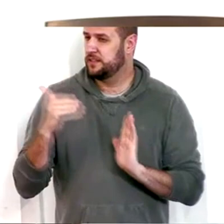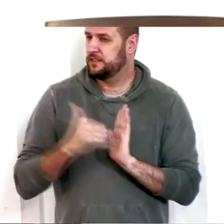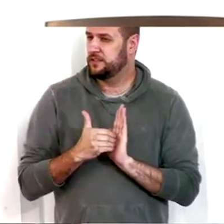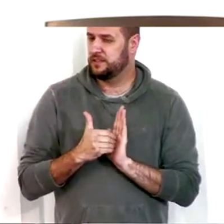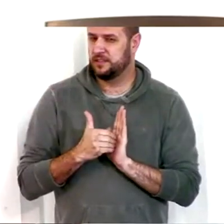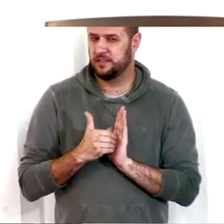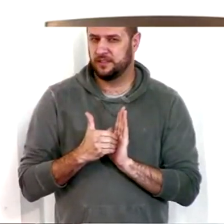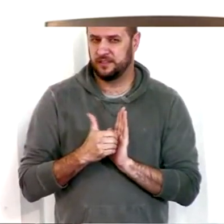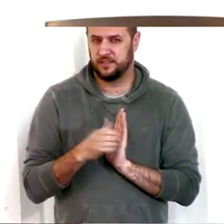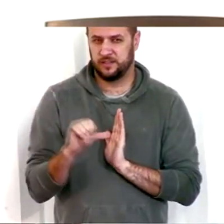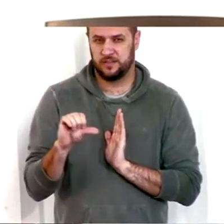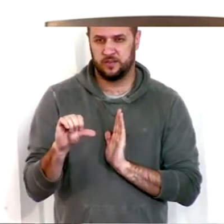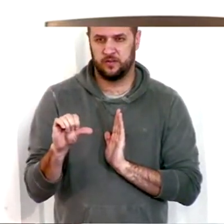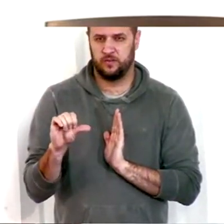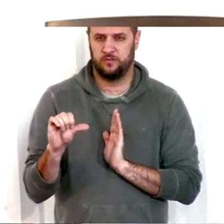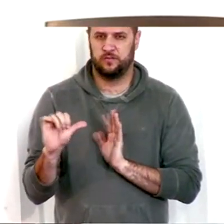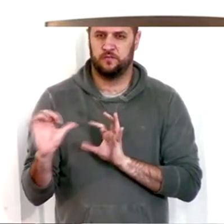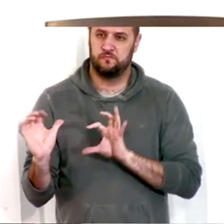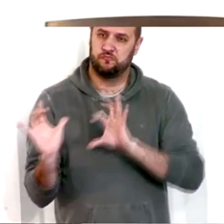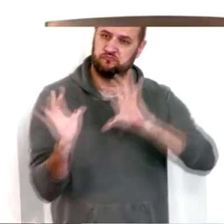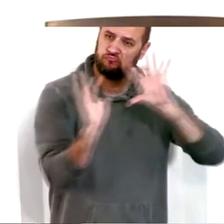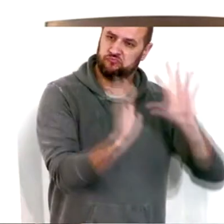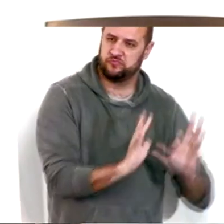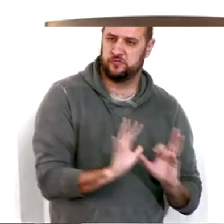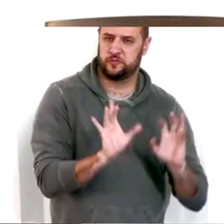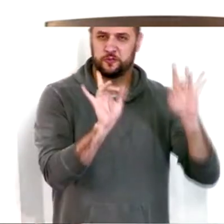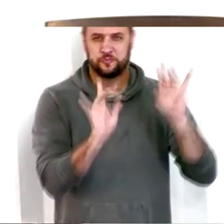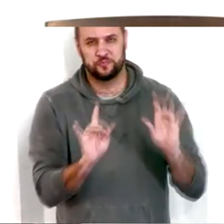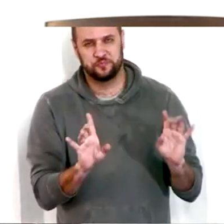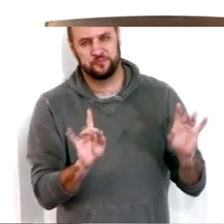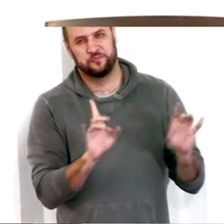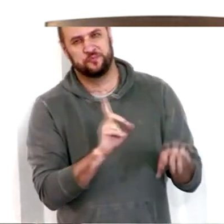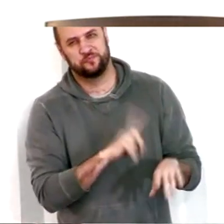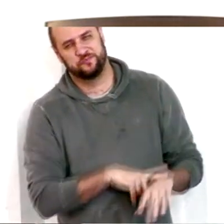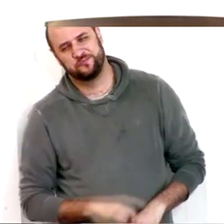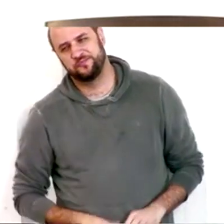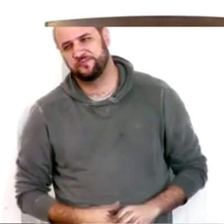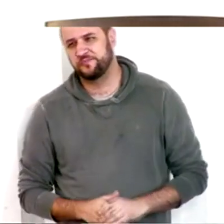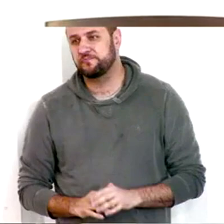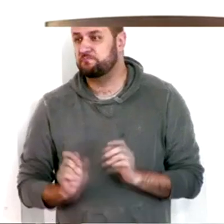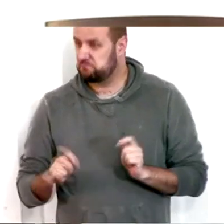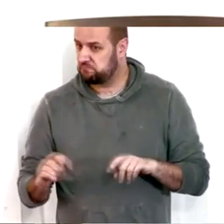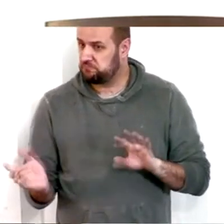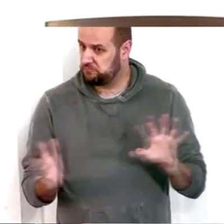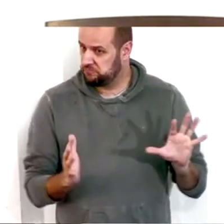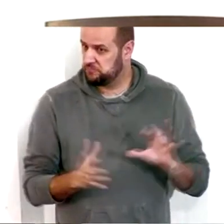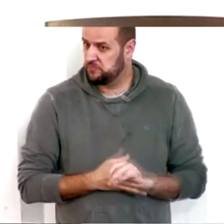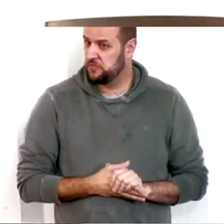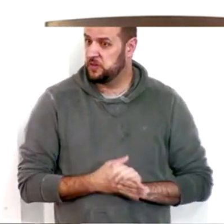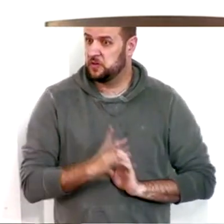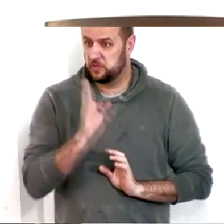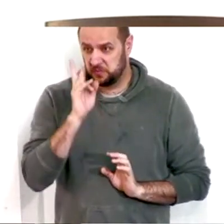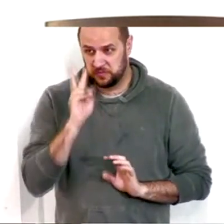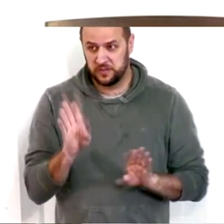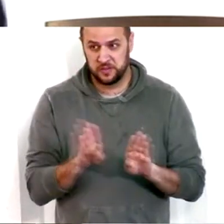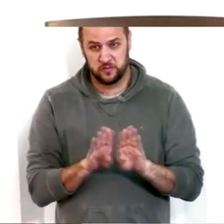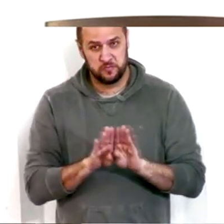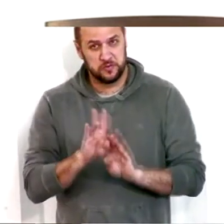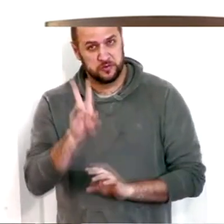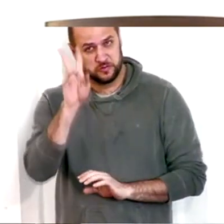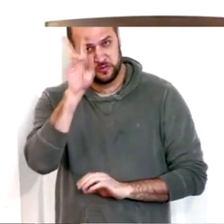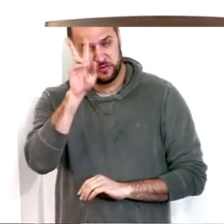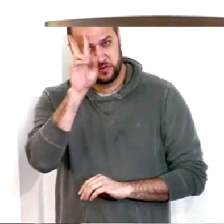com o seminarista Jonathan. Podem ir lá, e lá eles vão ouvir a respeito de